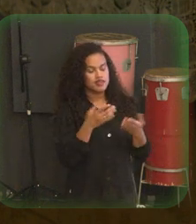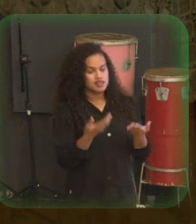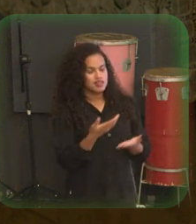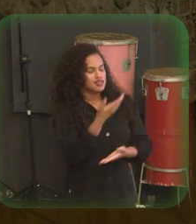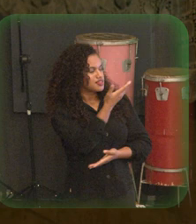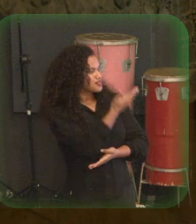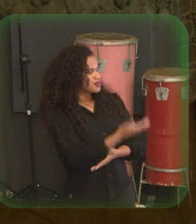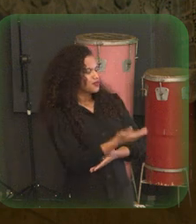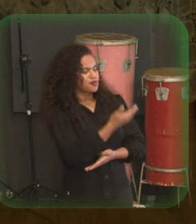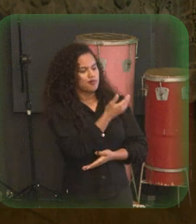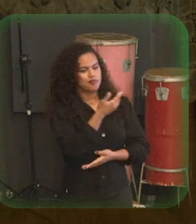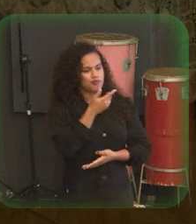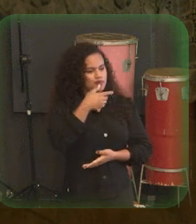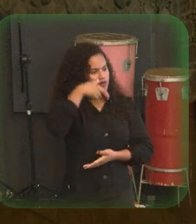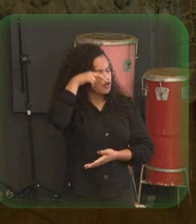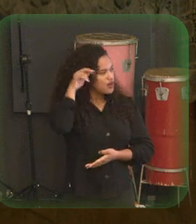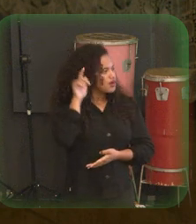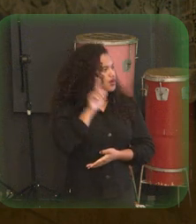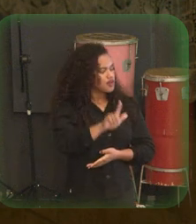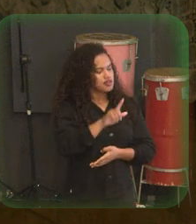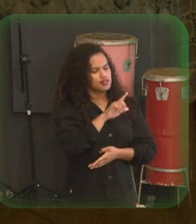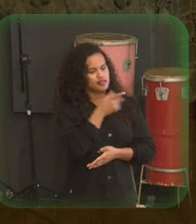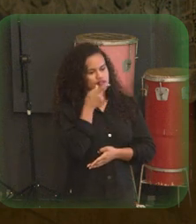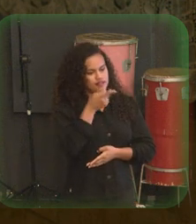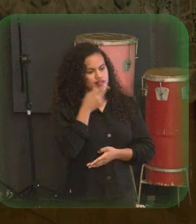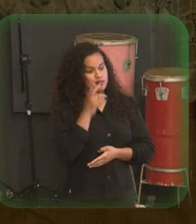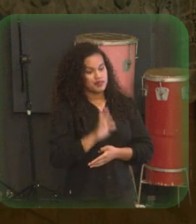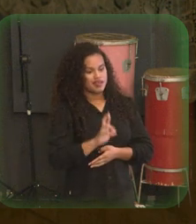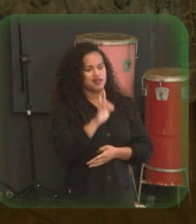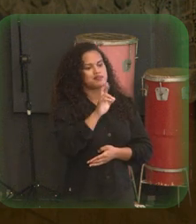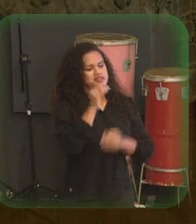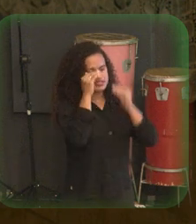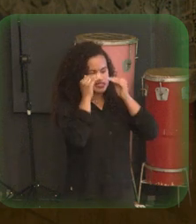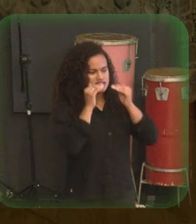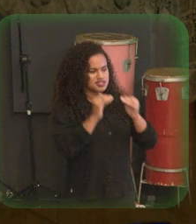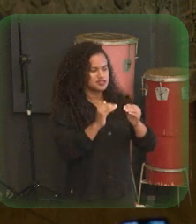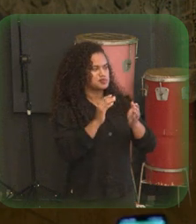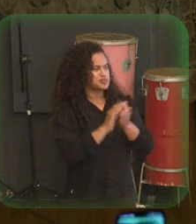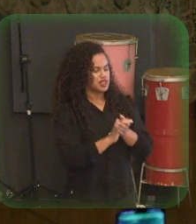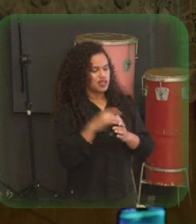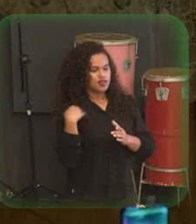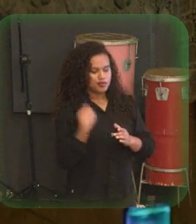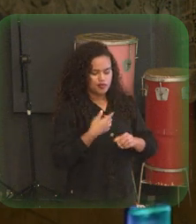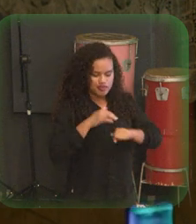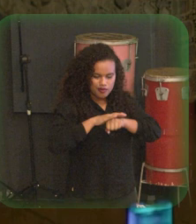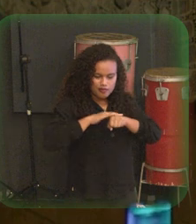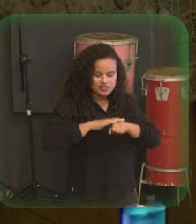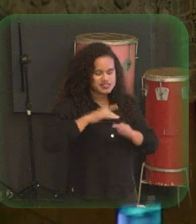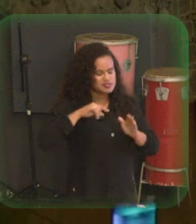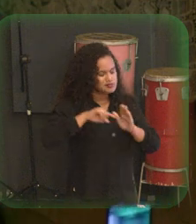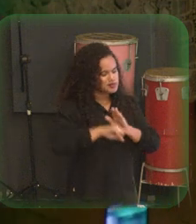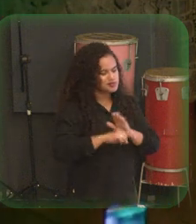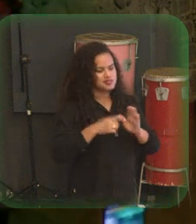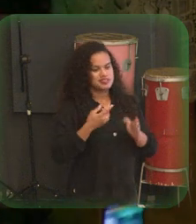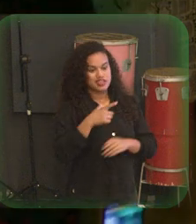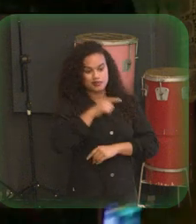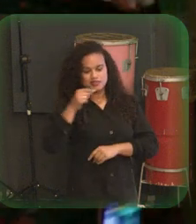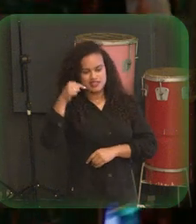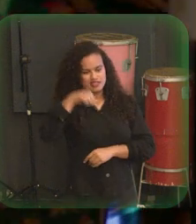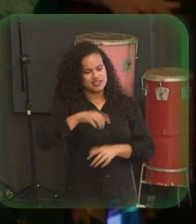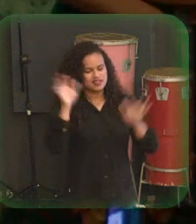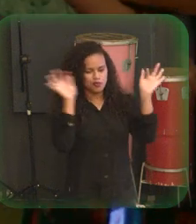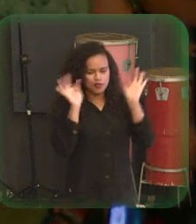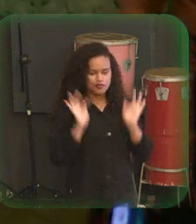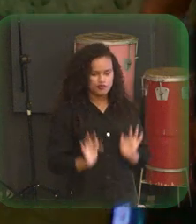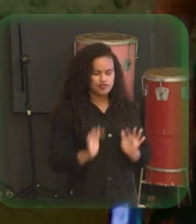governadora, alguém que representa isso, então a nossa conversa foi muito profícua, saio daqui muito feliz, com várias possibilidades de atuarmos juntos